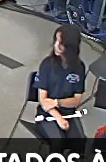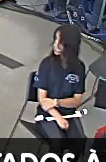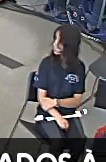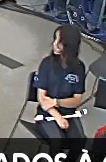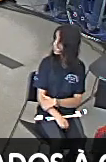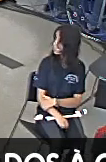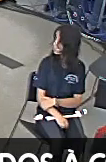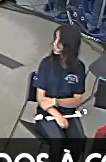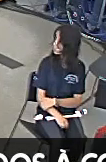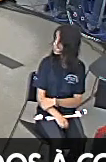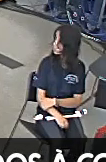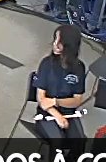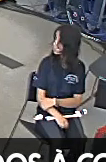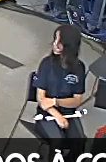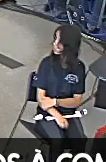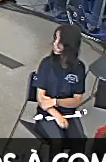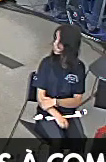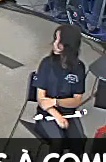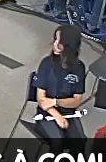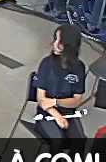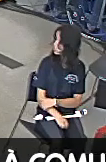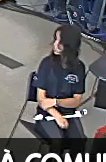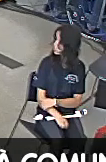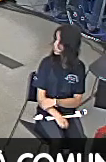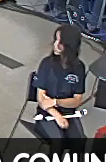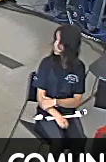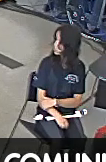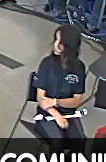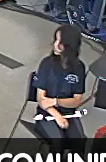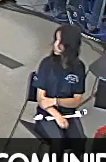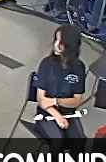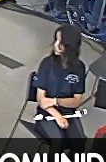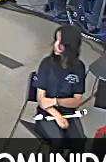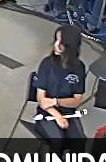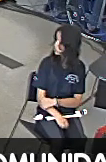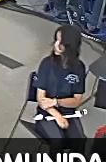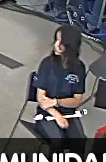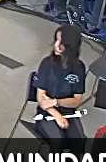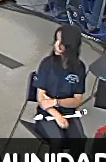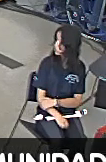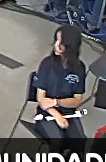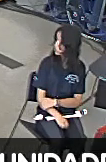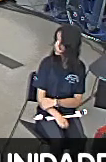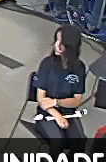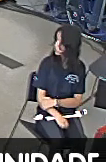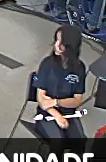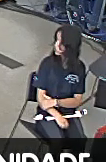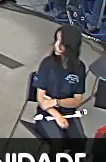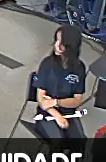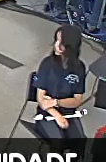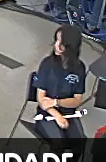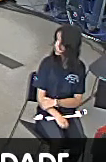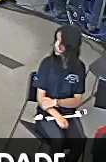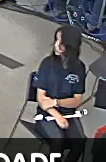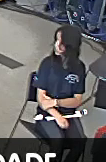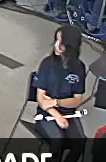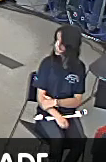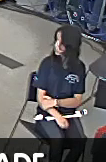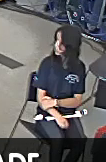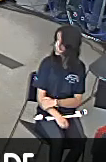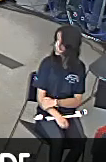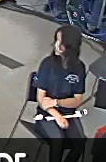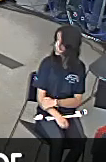Pai por nós. Pai Santo, guarda-nos em teu nome, o nome que me destes, para que eles sejam um,